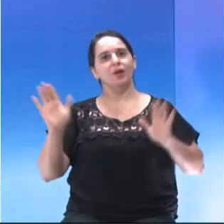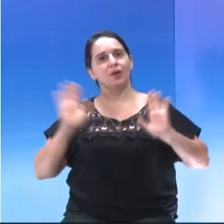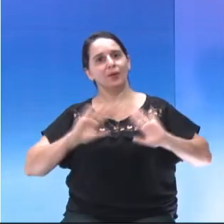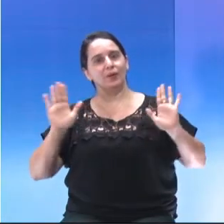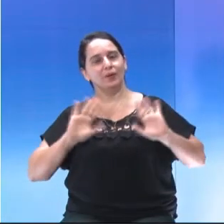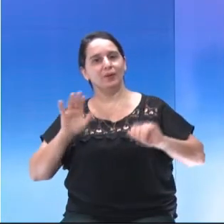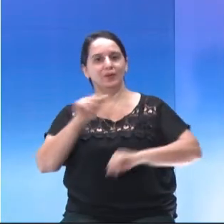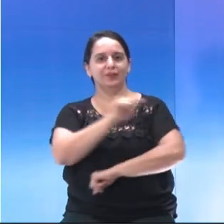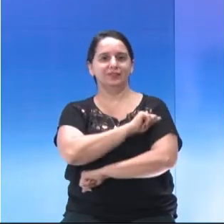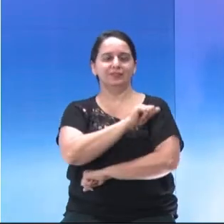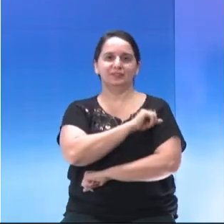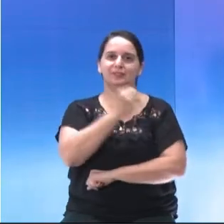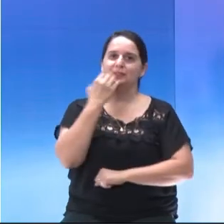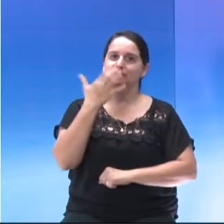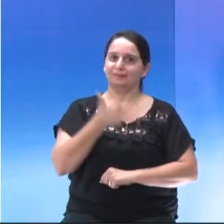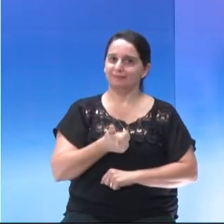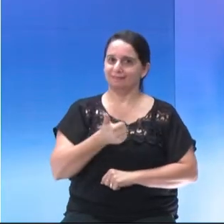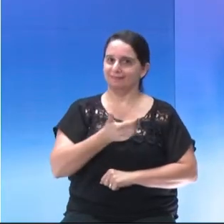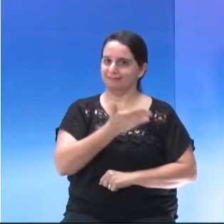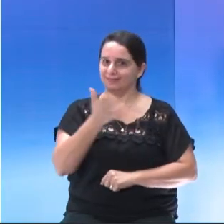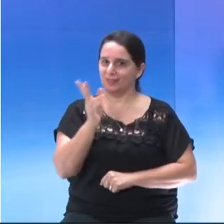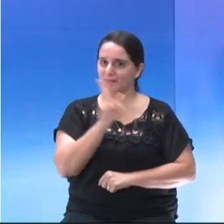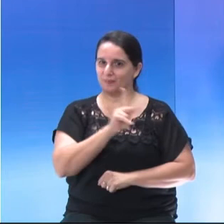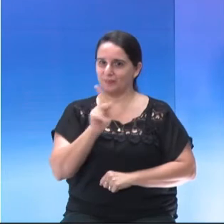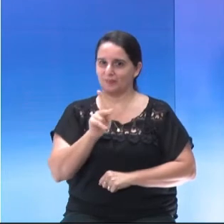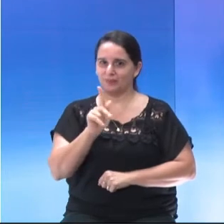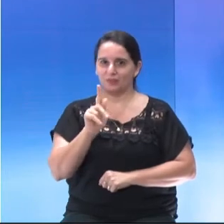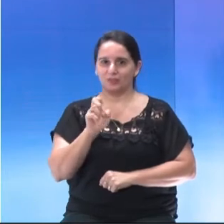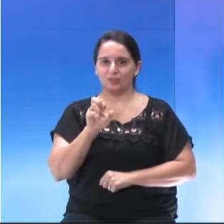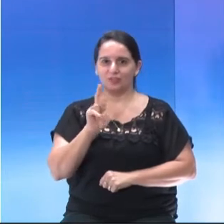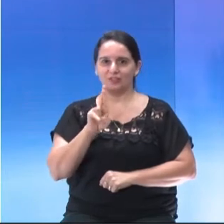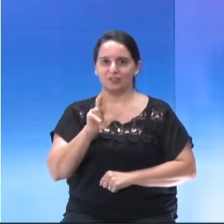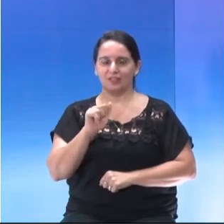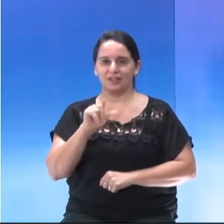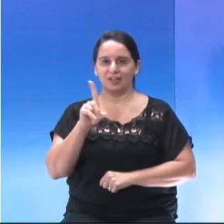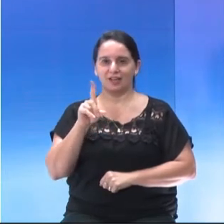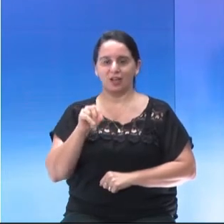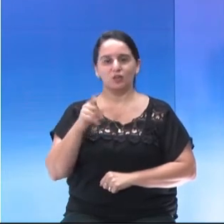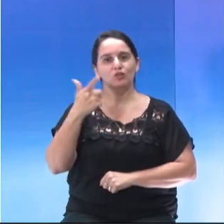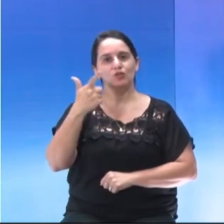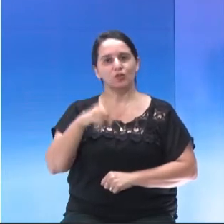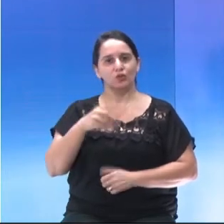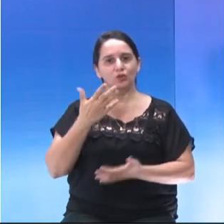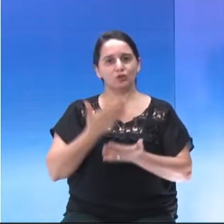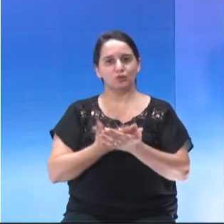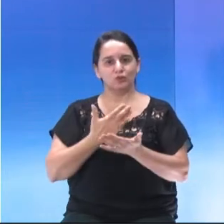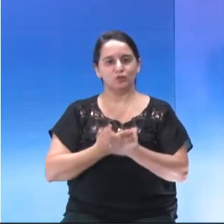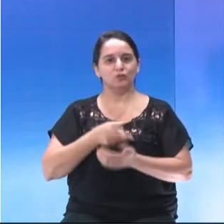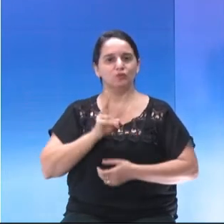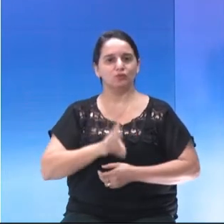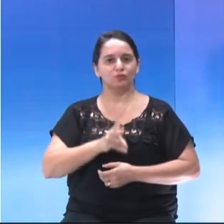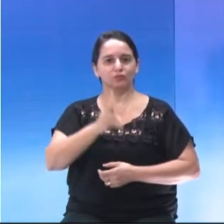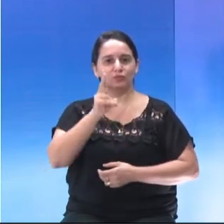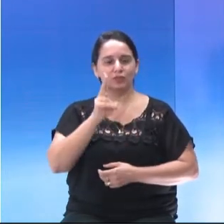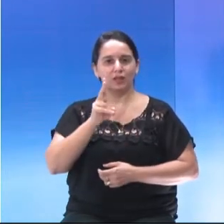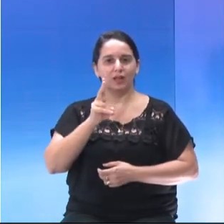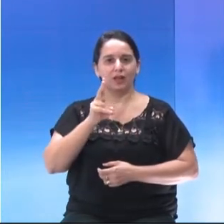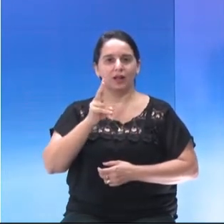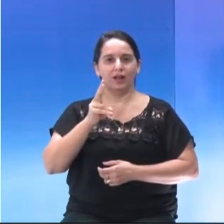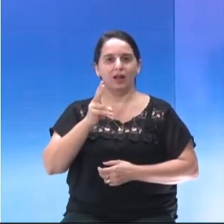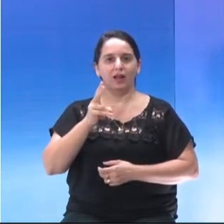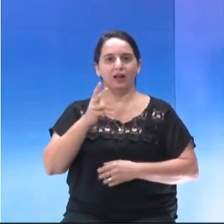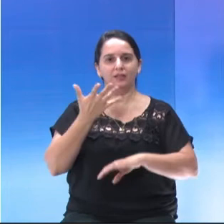Fala galera, tudo bem com vocês? Professor Geraldo na área novamente e hoje nós vamos continuar nossa primeira aula de